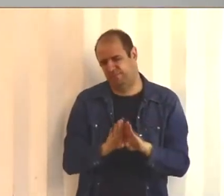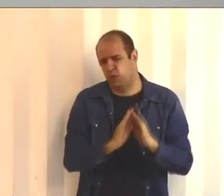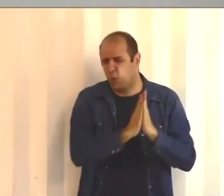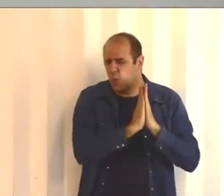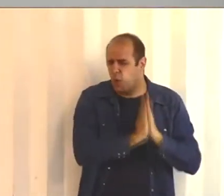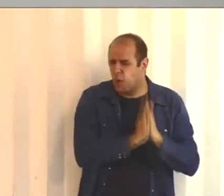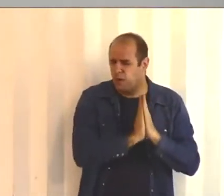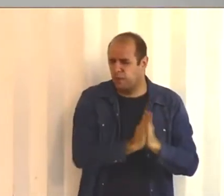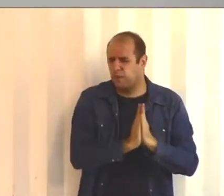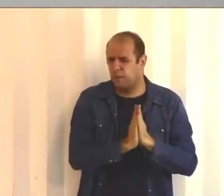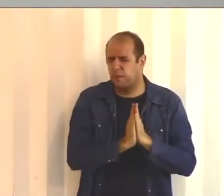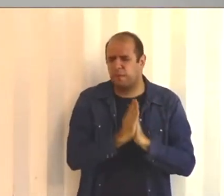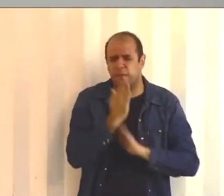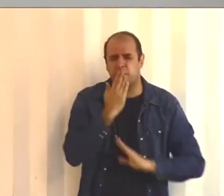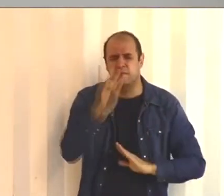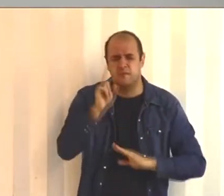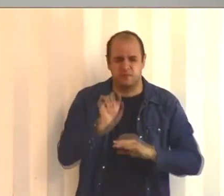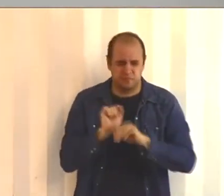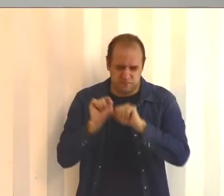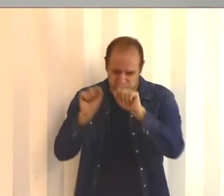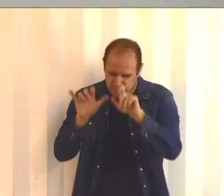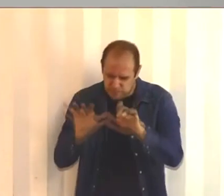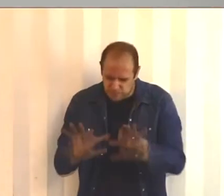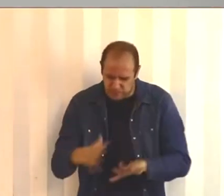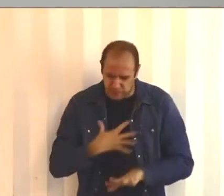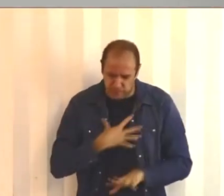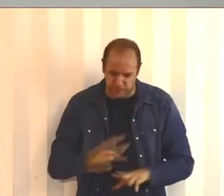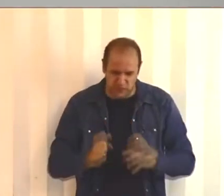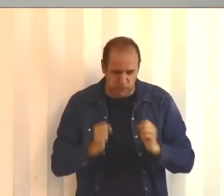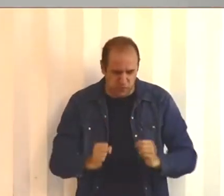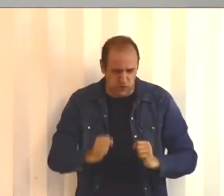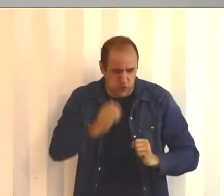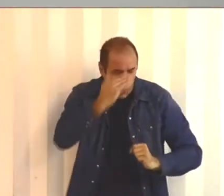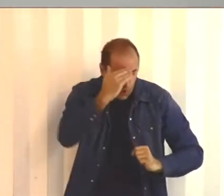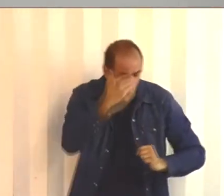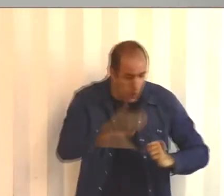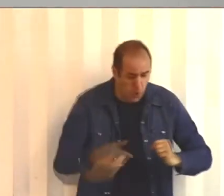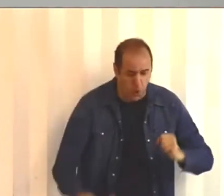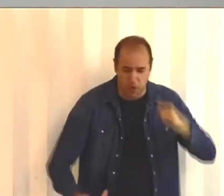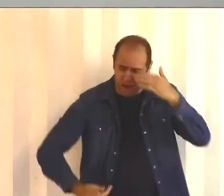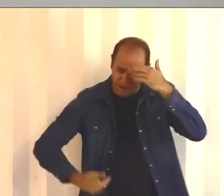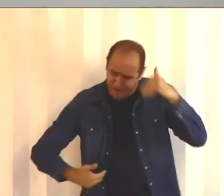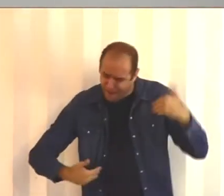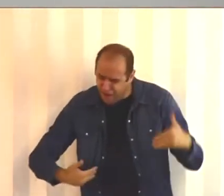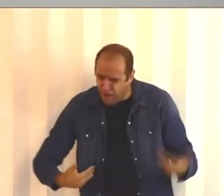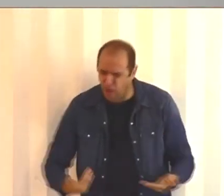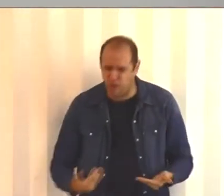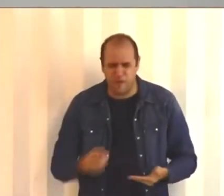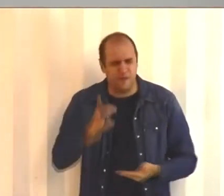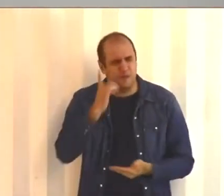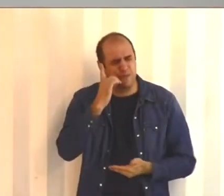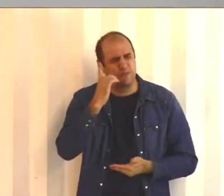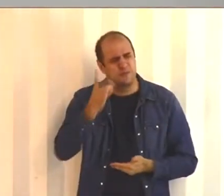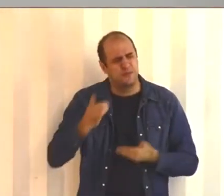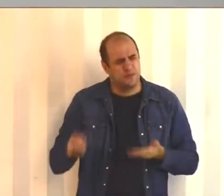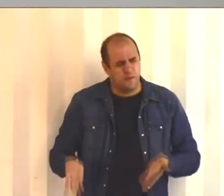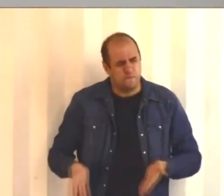ajude aos filhos também a honrarem os seus pais, para que os dias lhes sejam